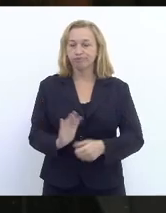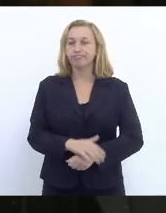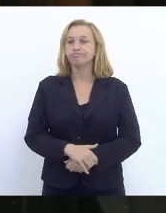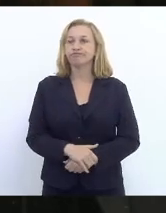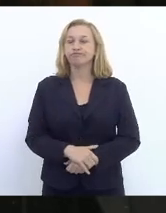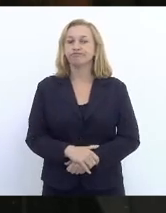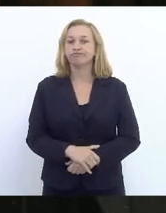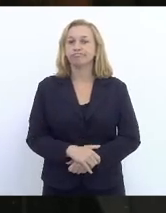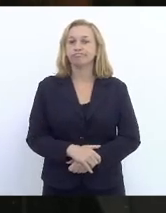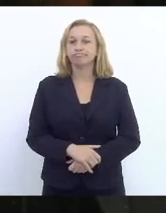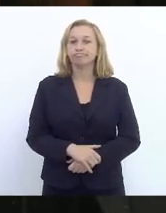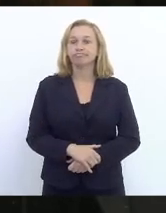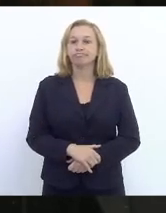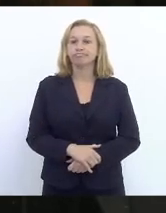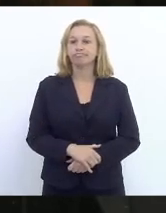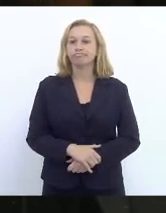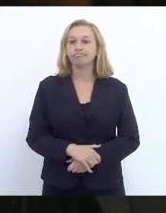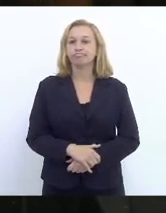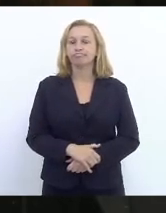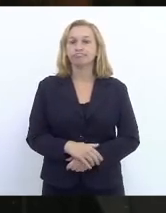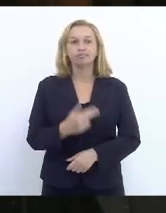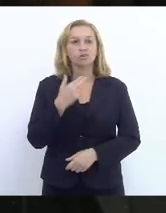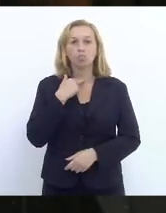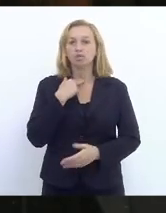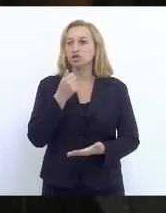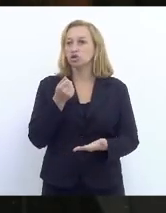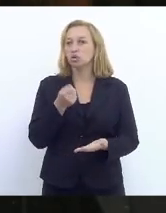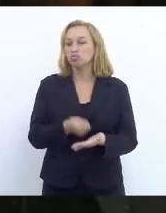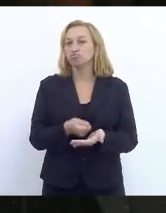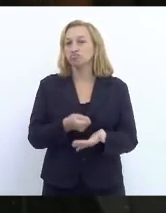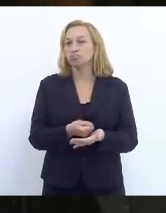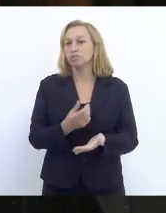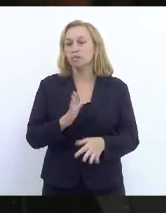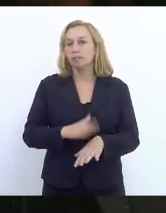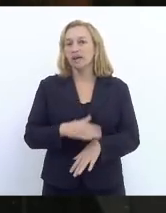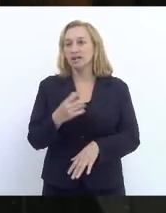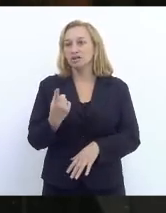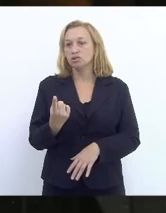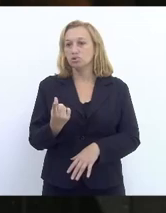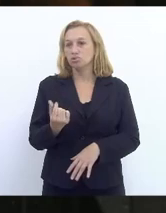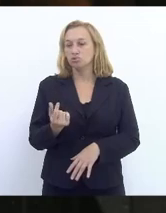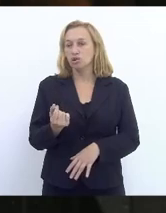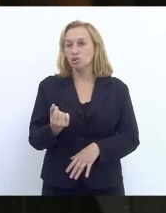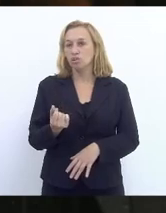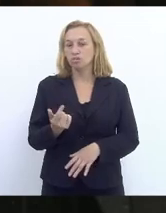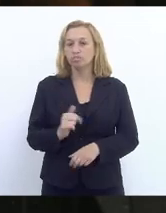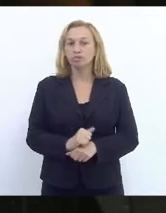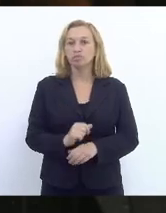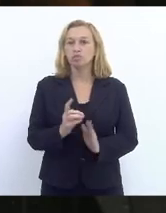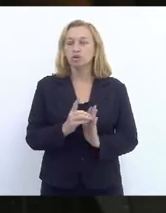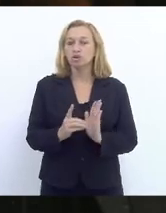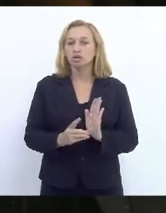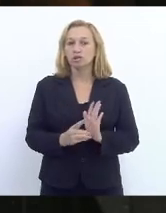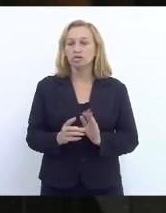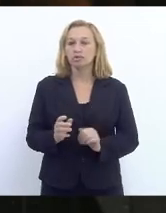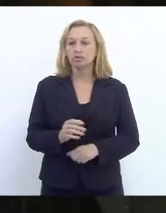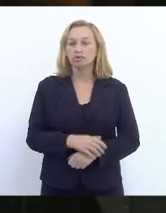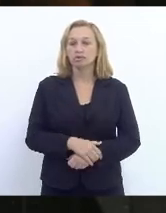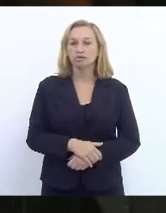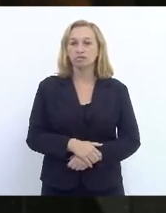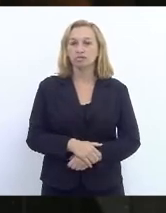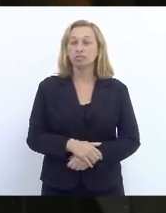serviço por via de consequência não podia cobrar mais a taxa o de transa levou